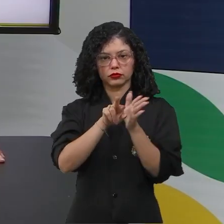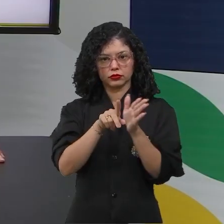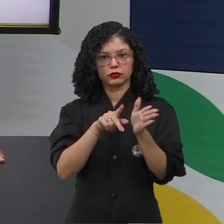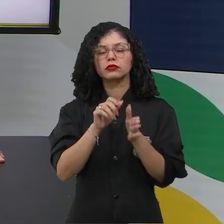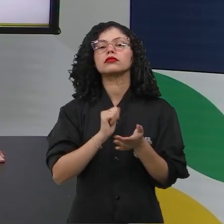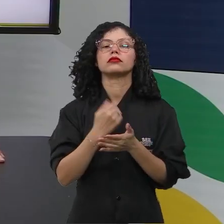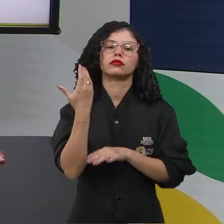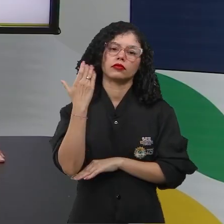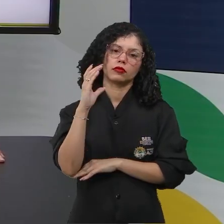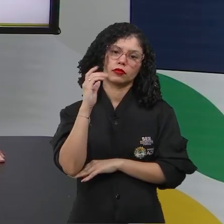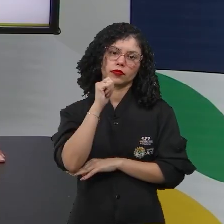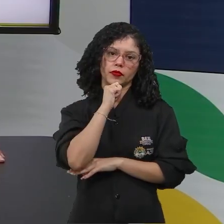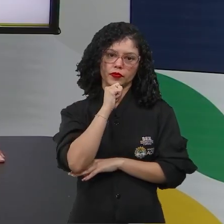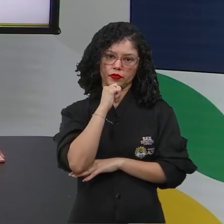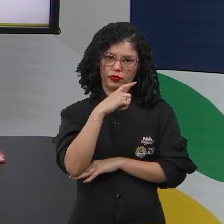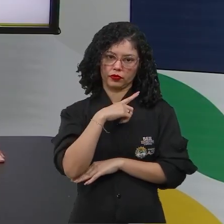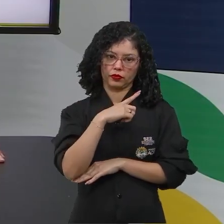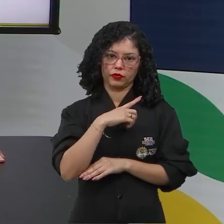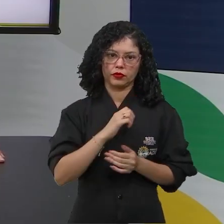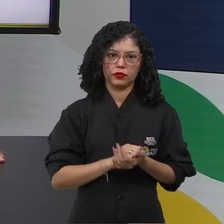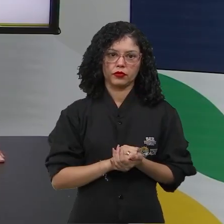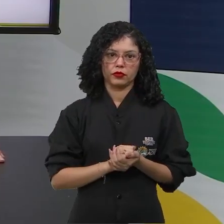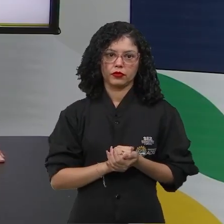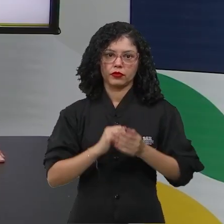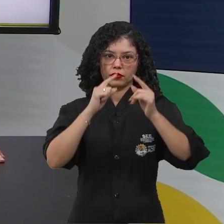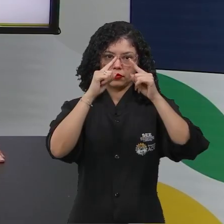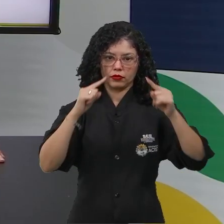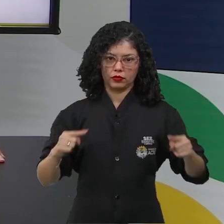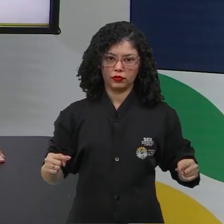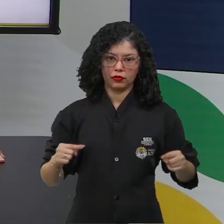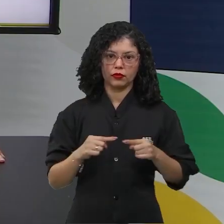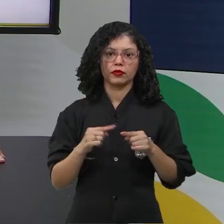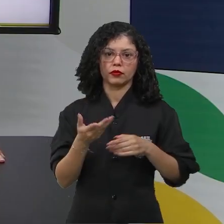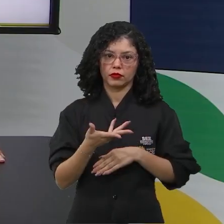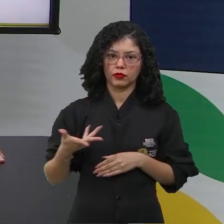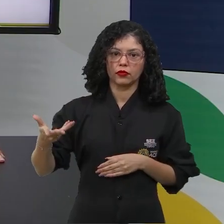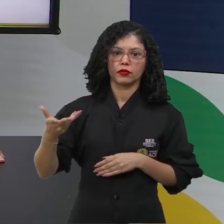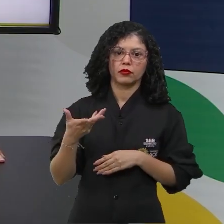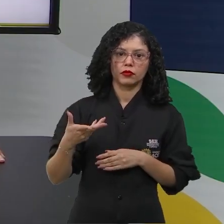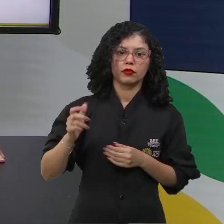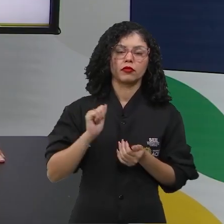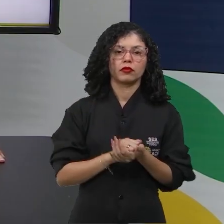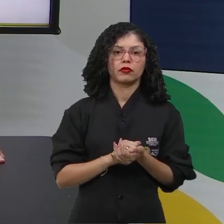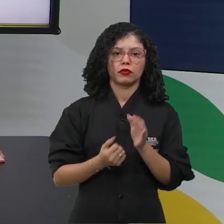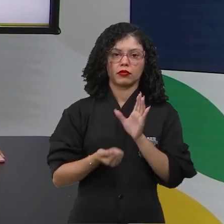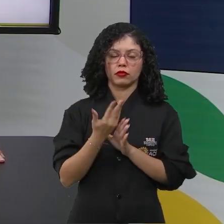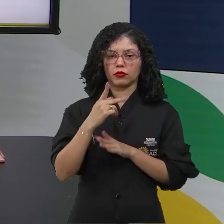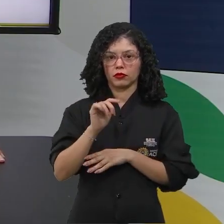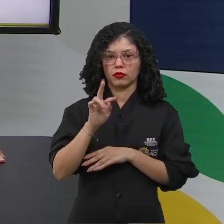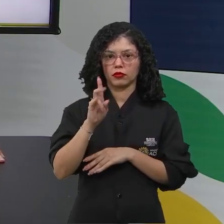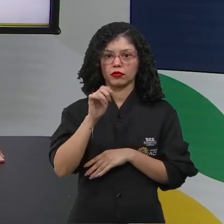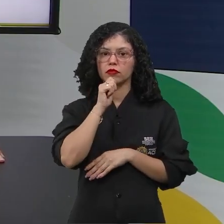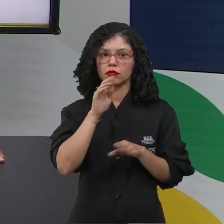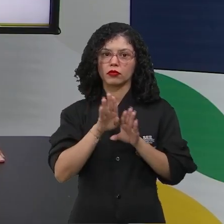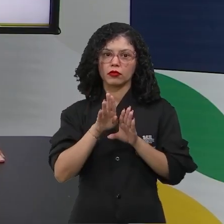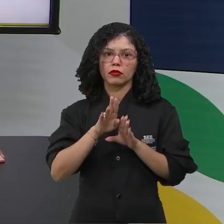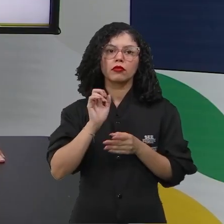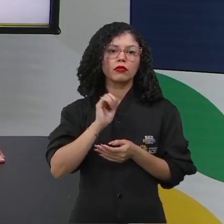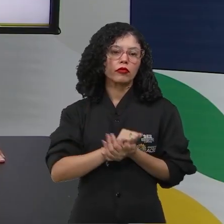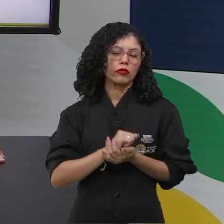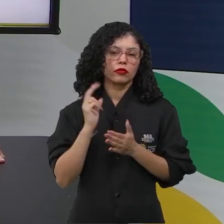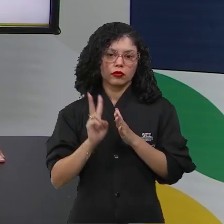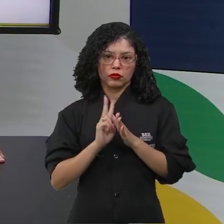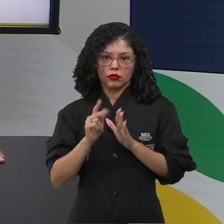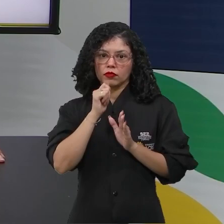biologia, ciência, que existe a cadeia, a pirâmide alimentar, que tem a base dos carboidratos, tem proteína, tem vitamina. Menina,